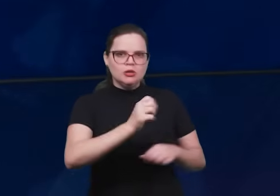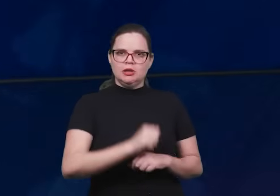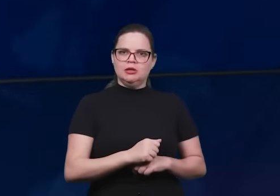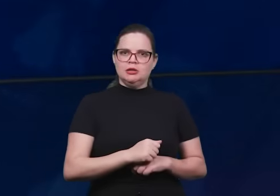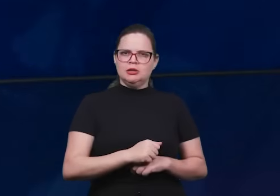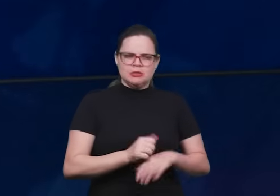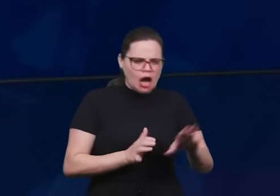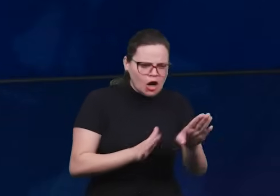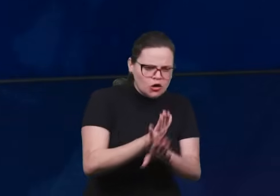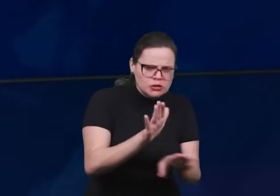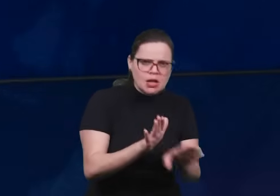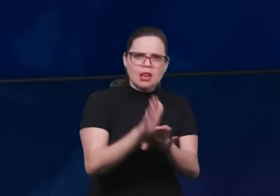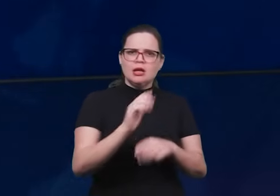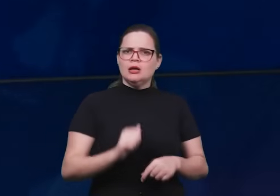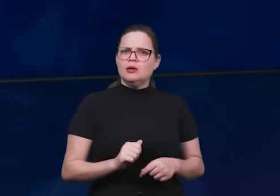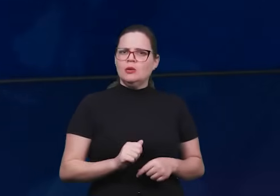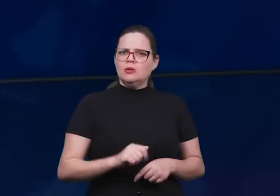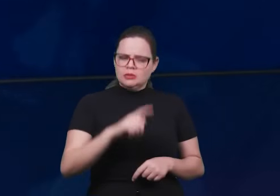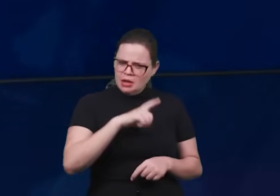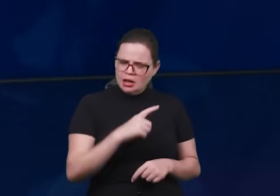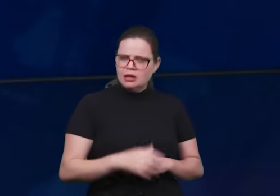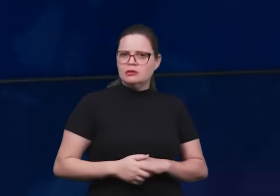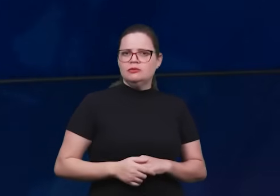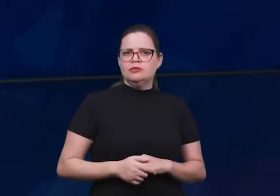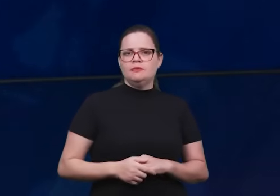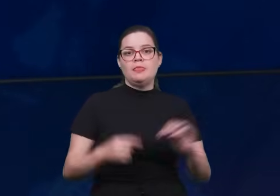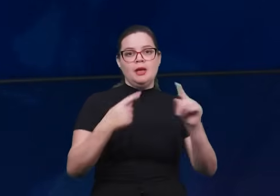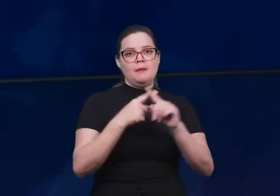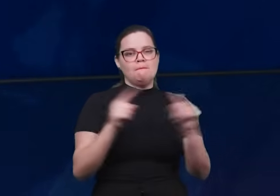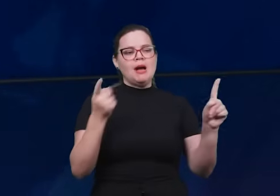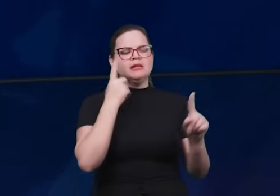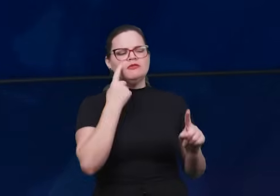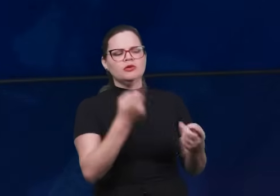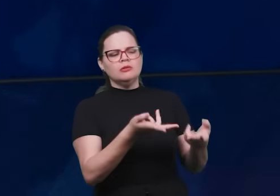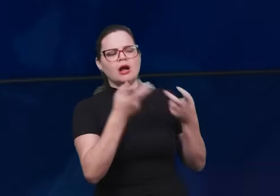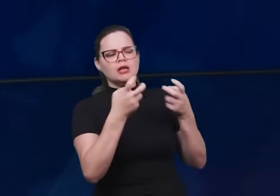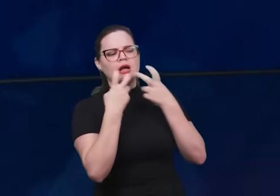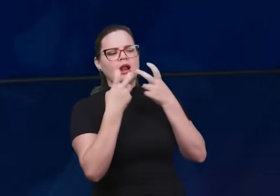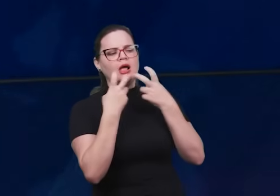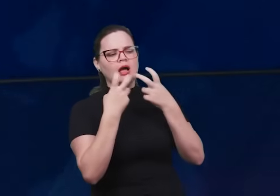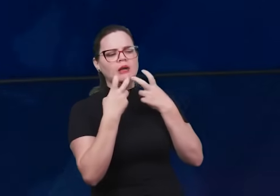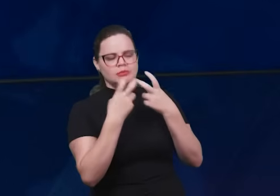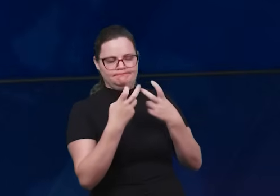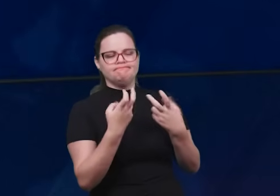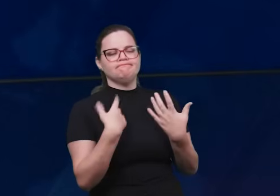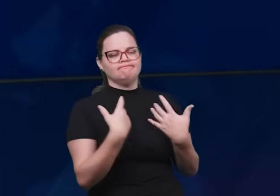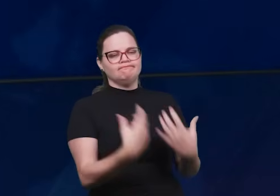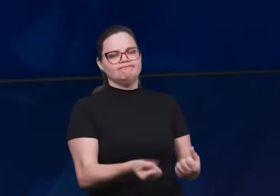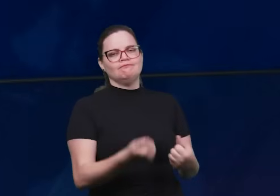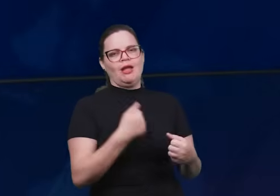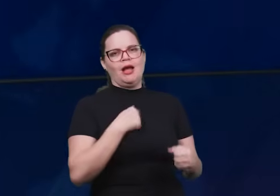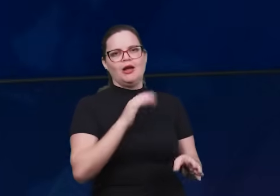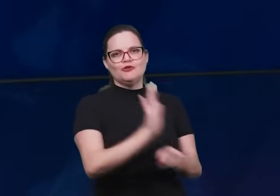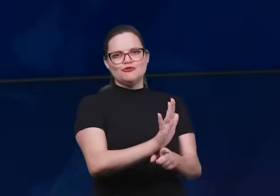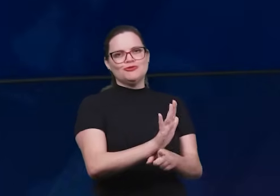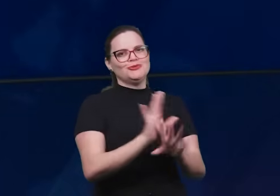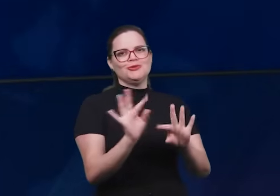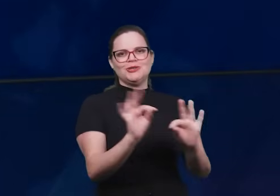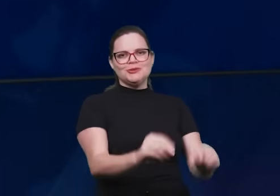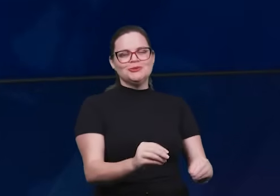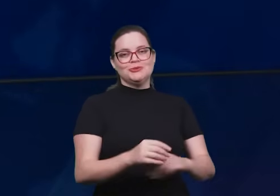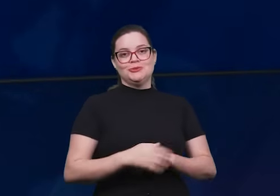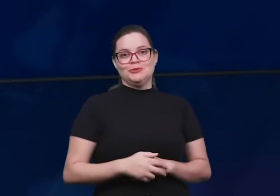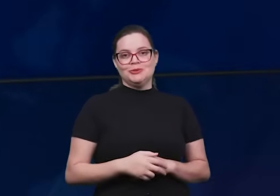os admoestou, os corrigiu, mas também atendeu ao clamor deles em muitas